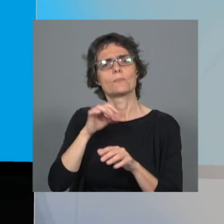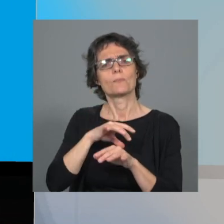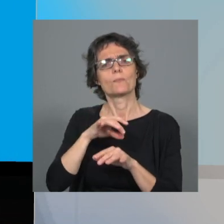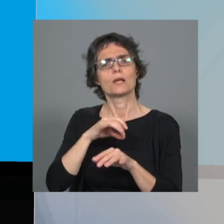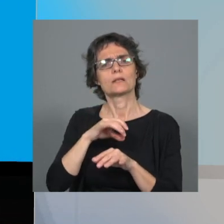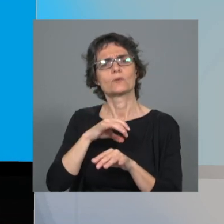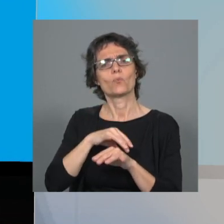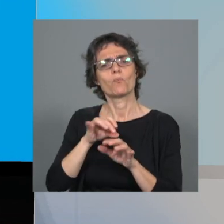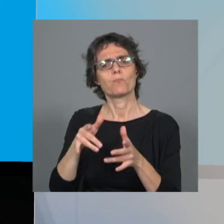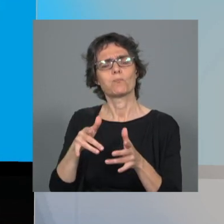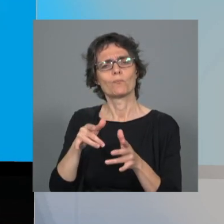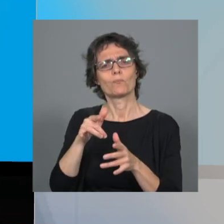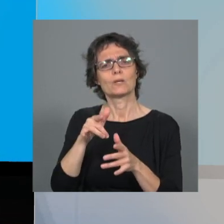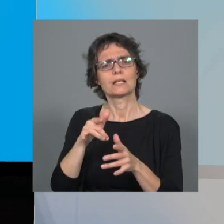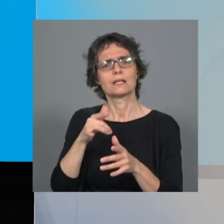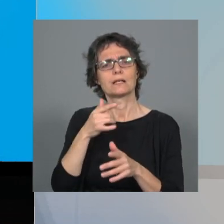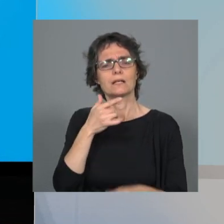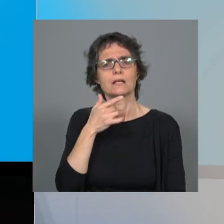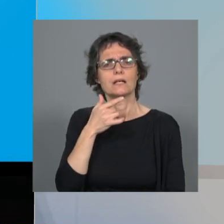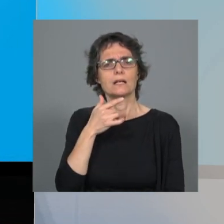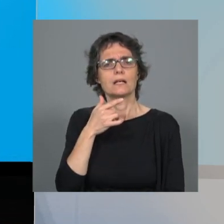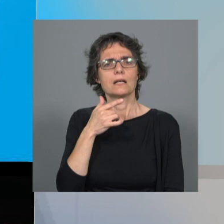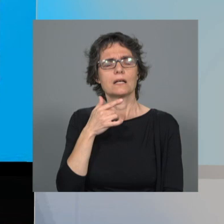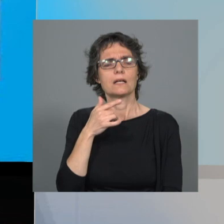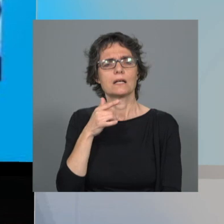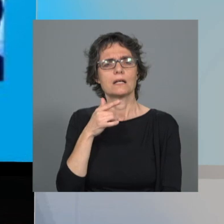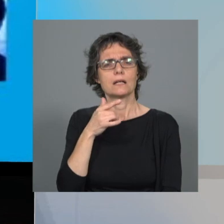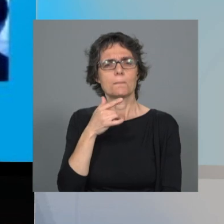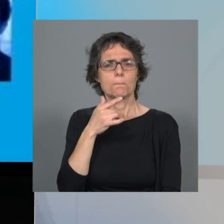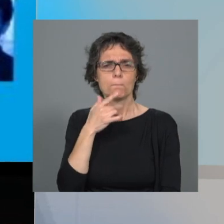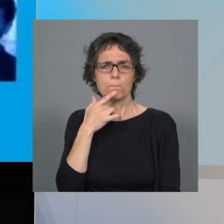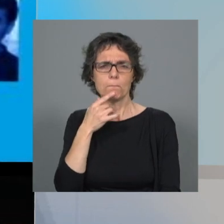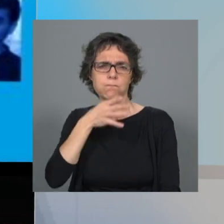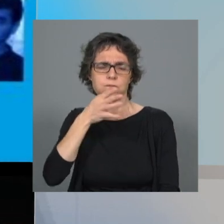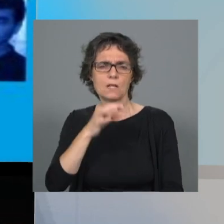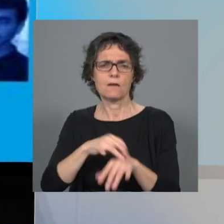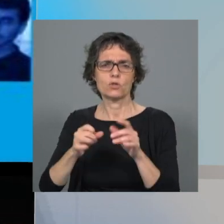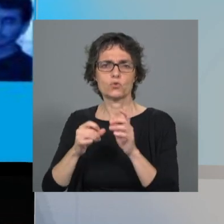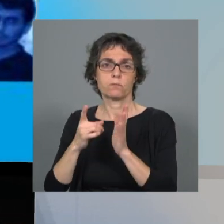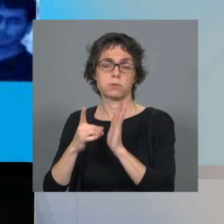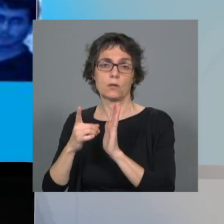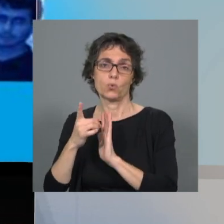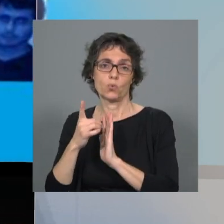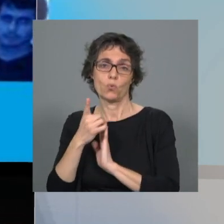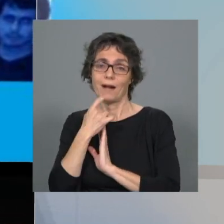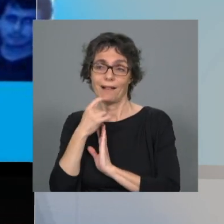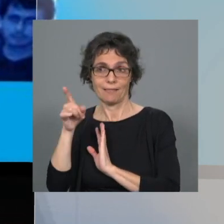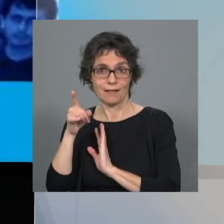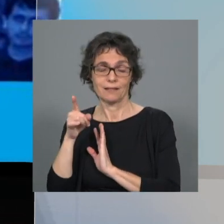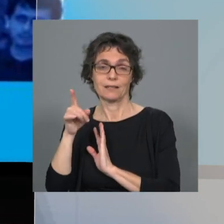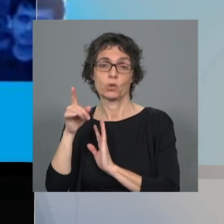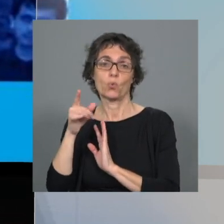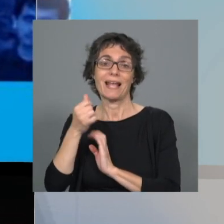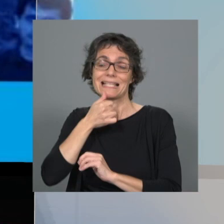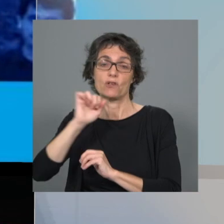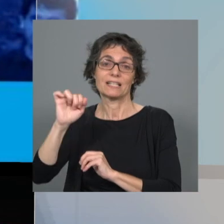tinha uma melhor noção dos índices de contágio que estavam a acontecer no Reino Unido, por tudo o que se fala também, por esta questão de sairmos da lista verde, do que